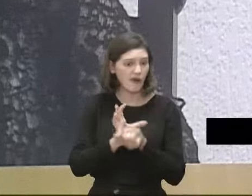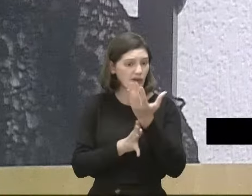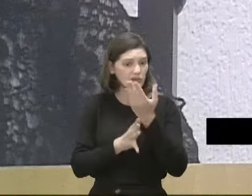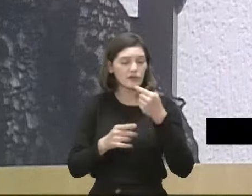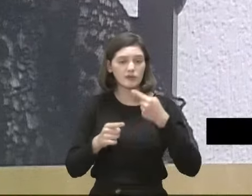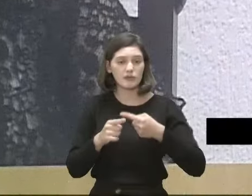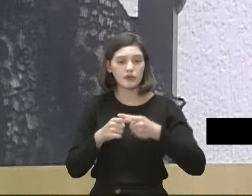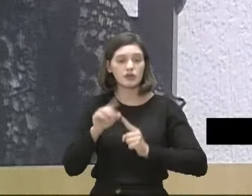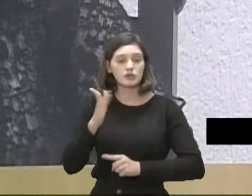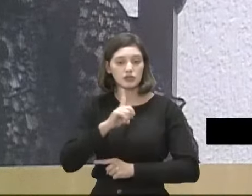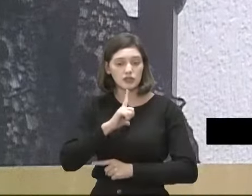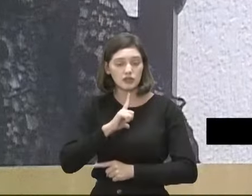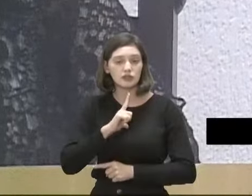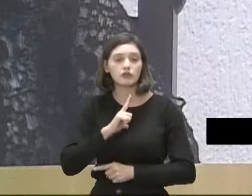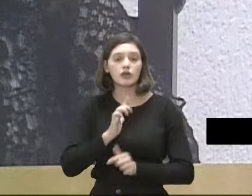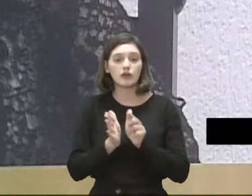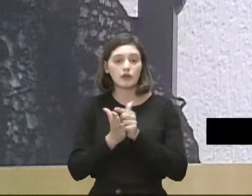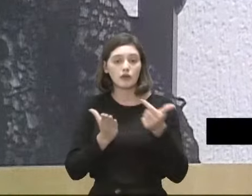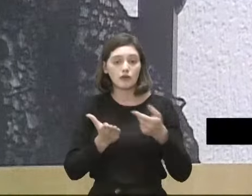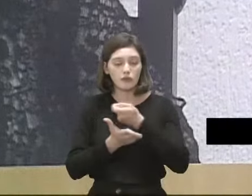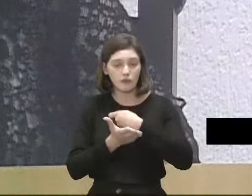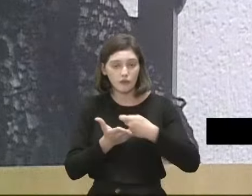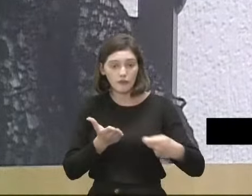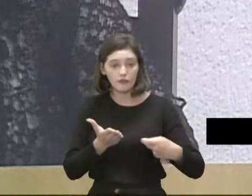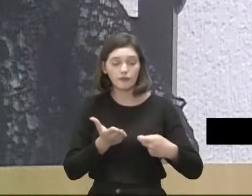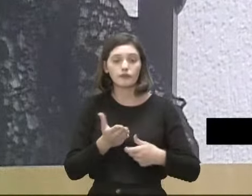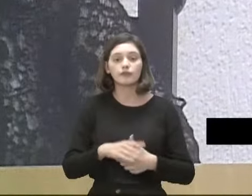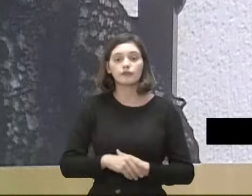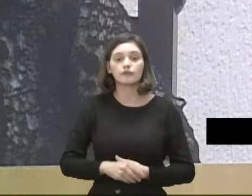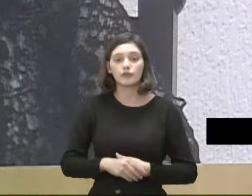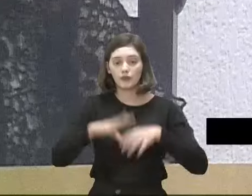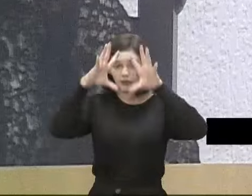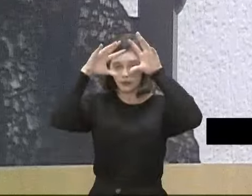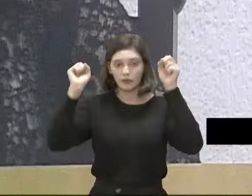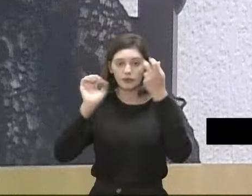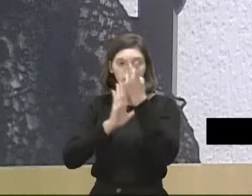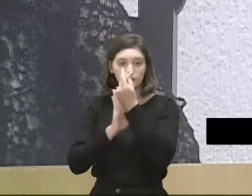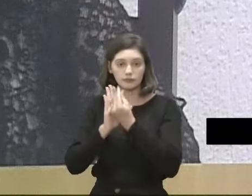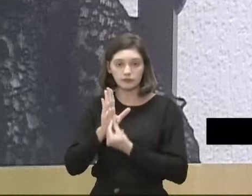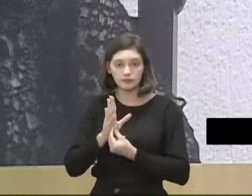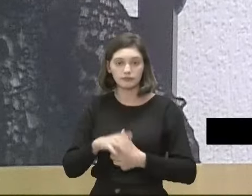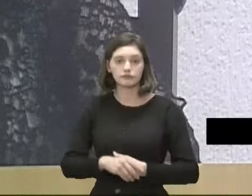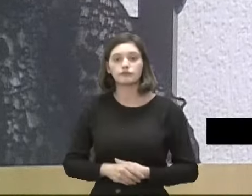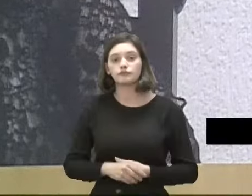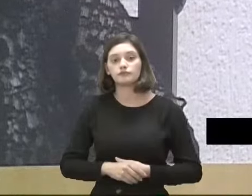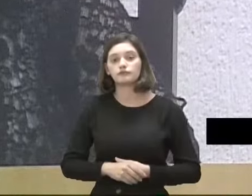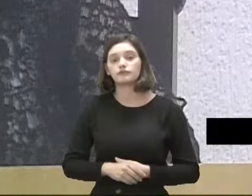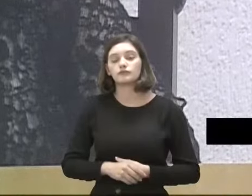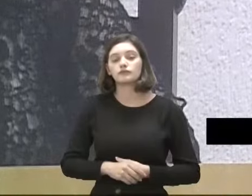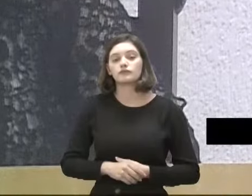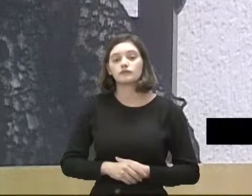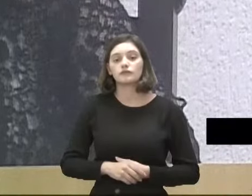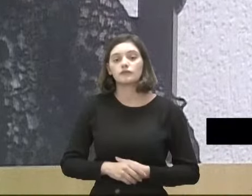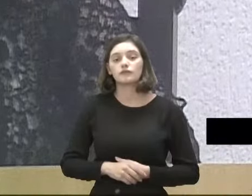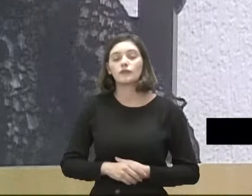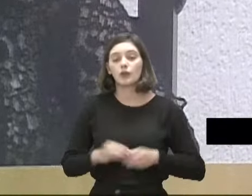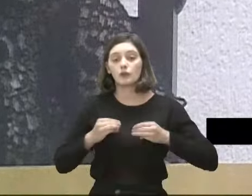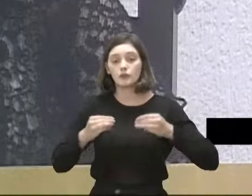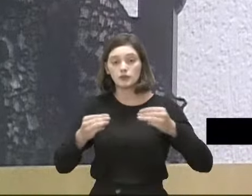Inclusive, já existe cartilhas do Tribunal de Contas, do Ministério da